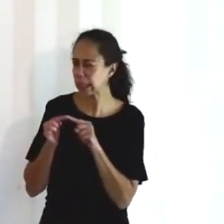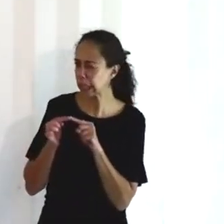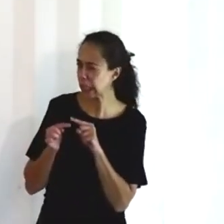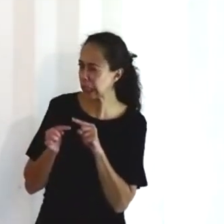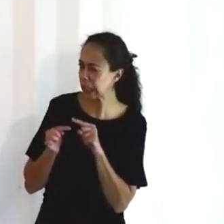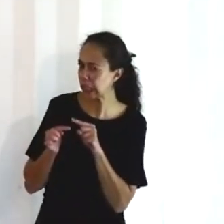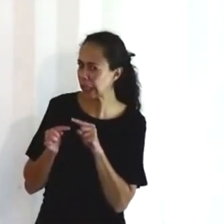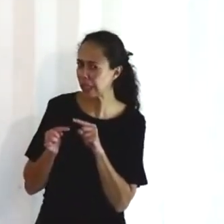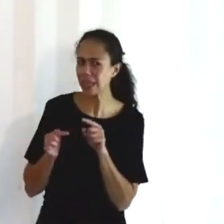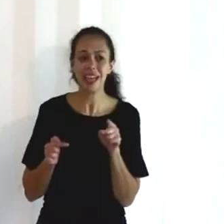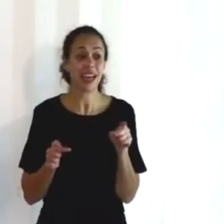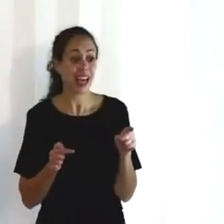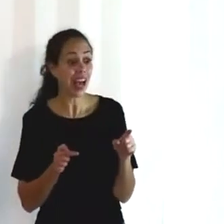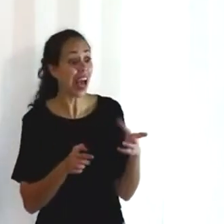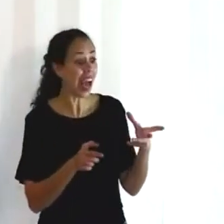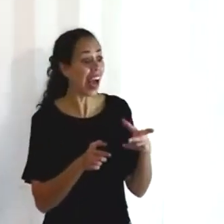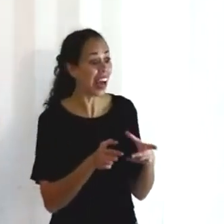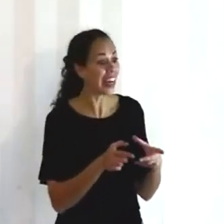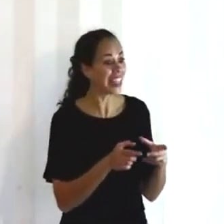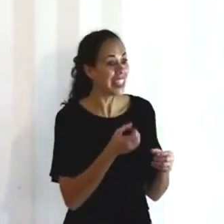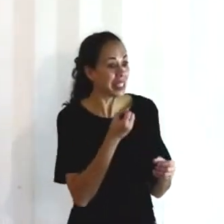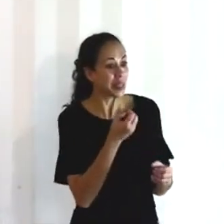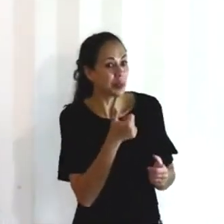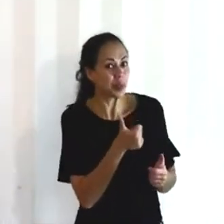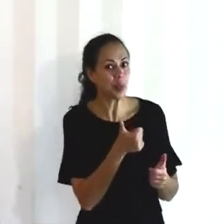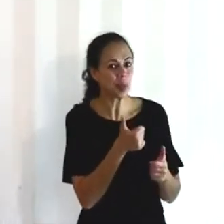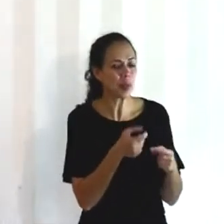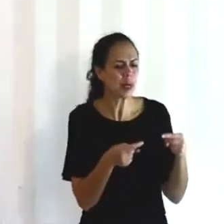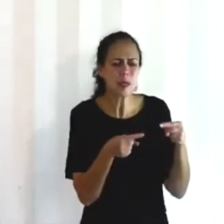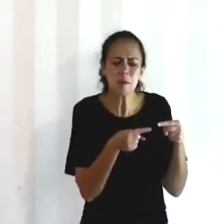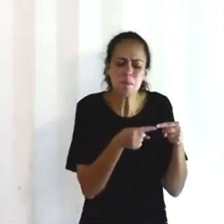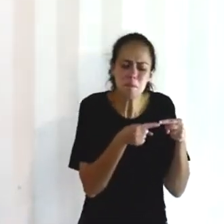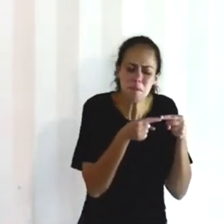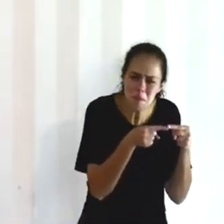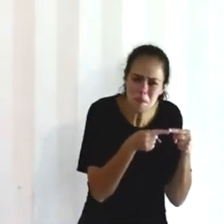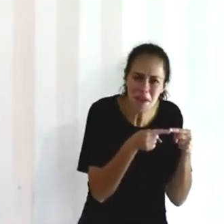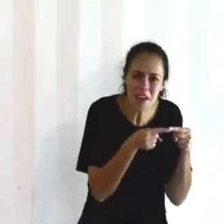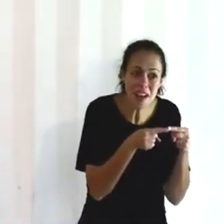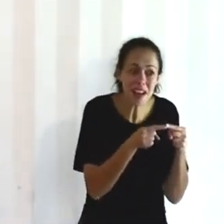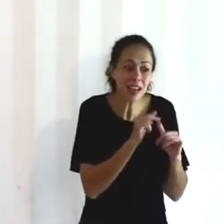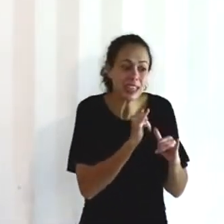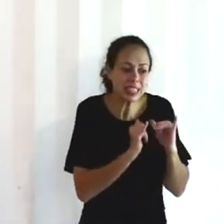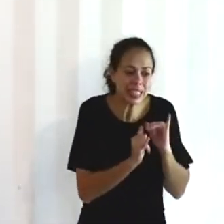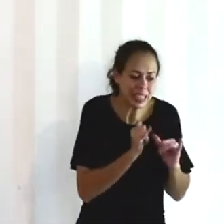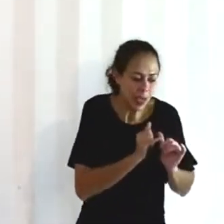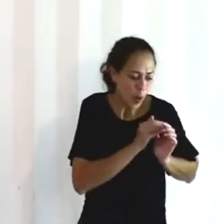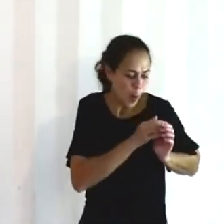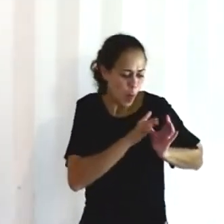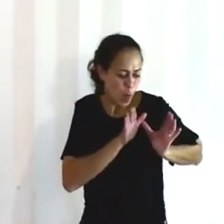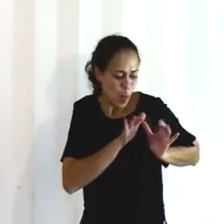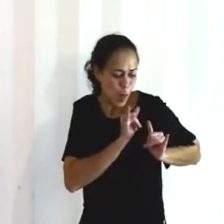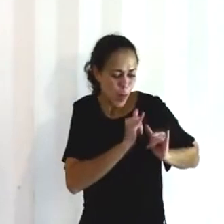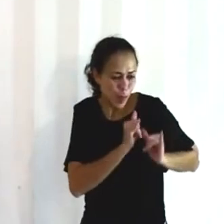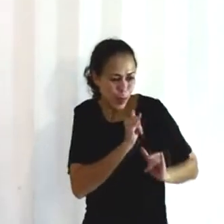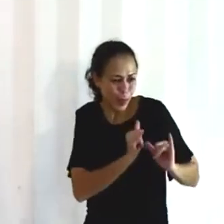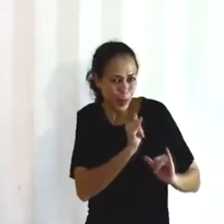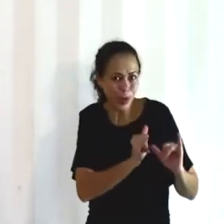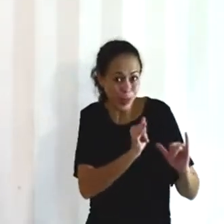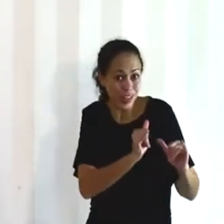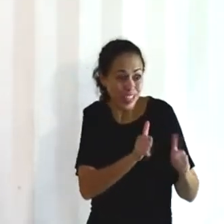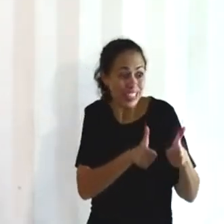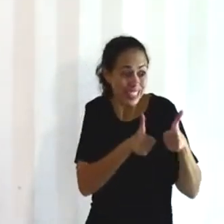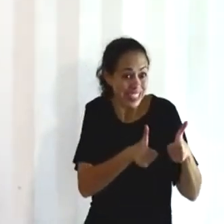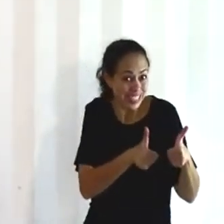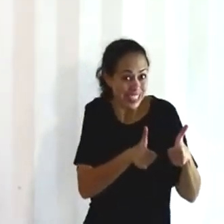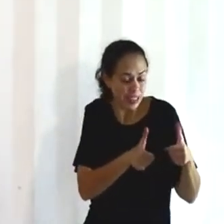nos meandros da vida difícil, das dificuldades da vida. Qual é o problema disso, meus irmãos? O problema, na verdade,